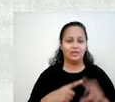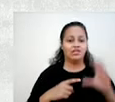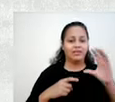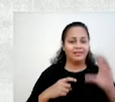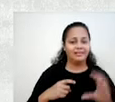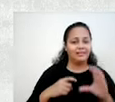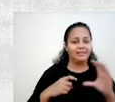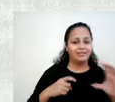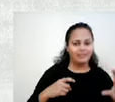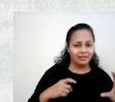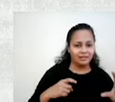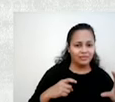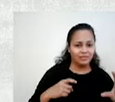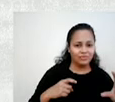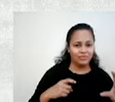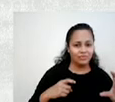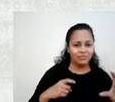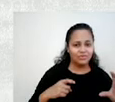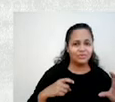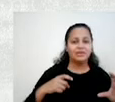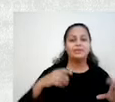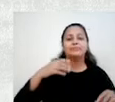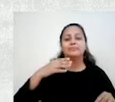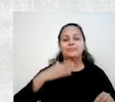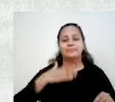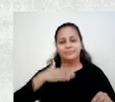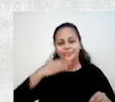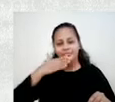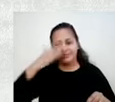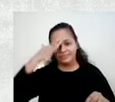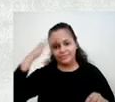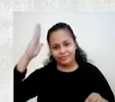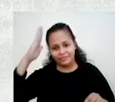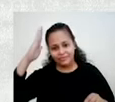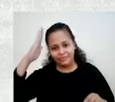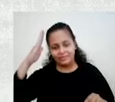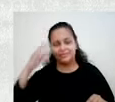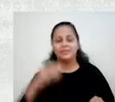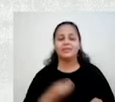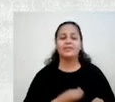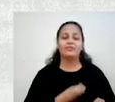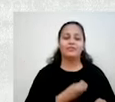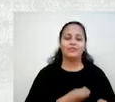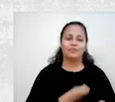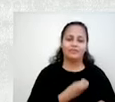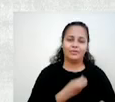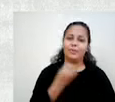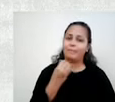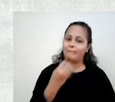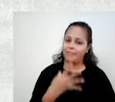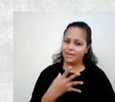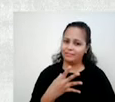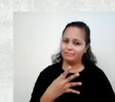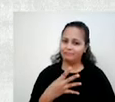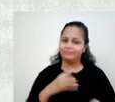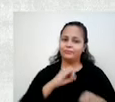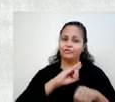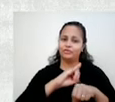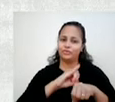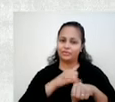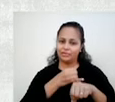né, árabes islâmicos e judeus conviveram relativamente bem na cidade de